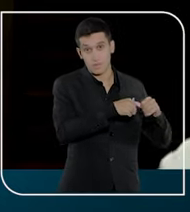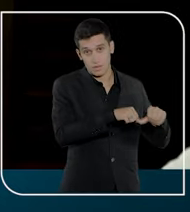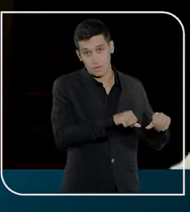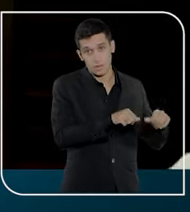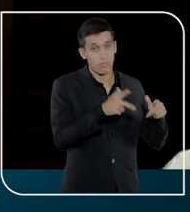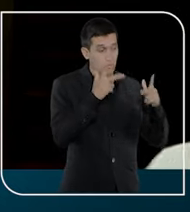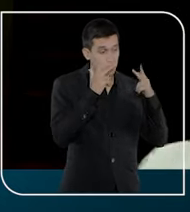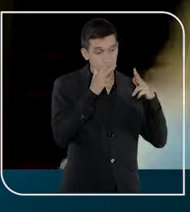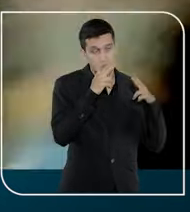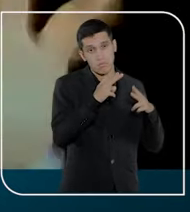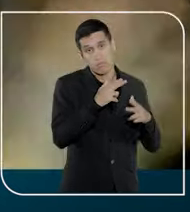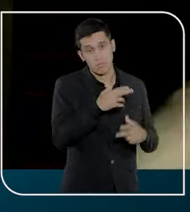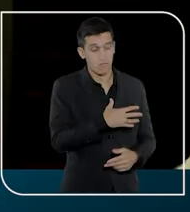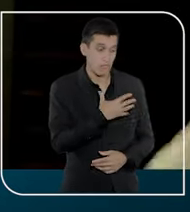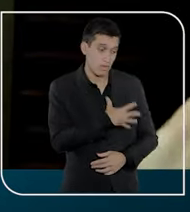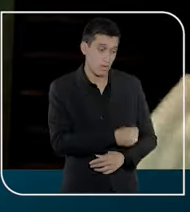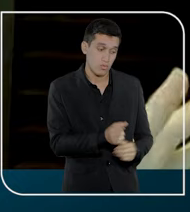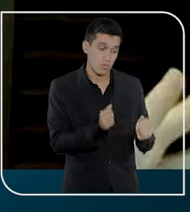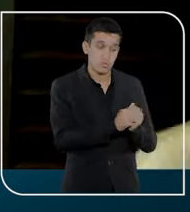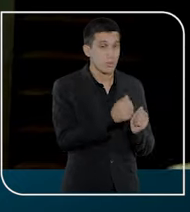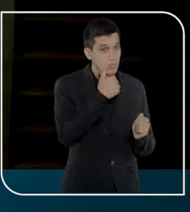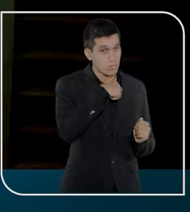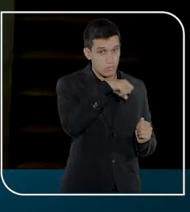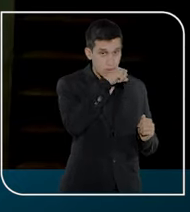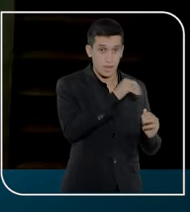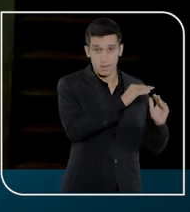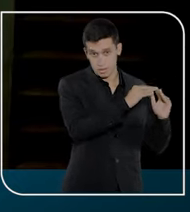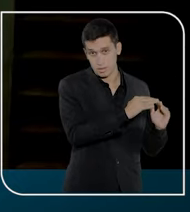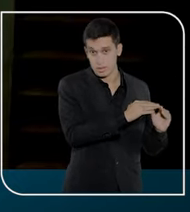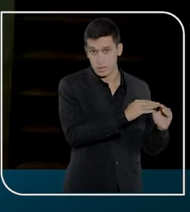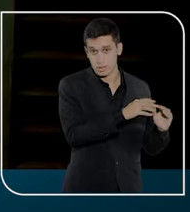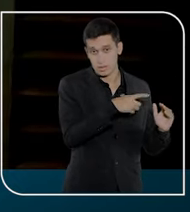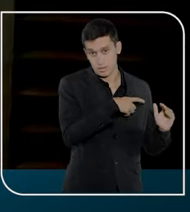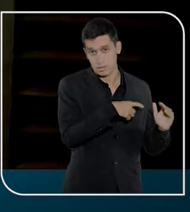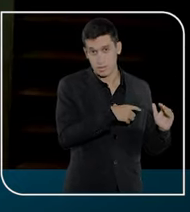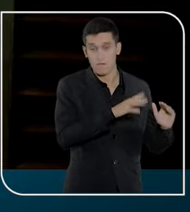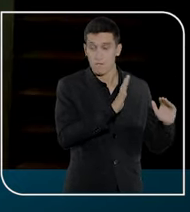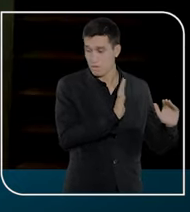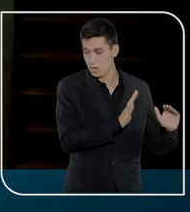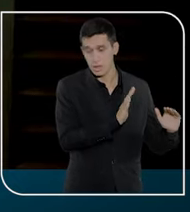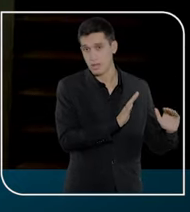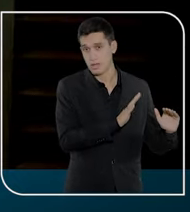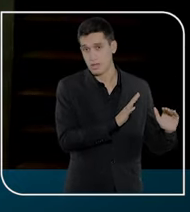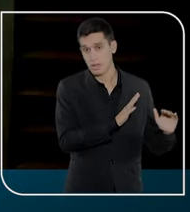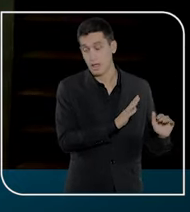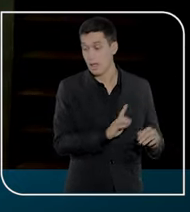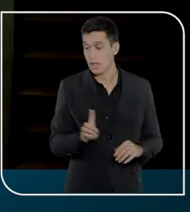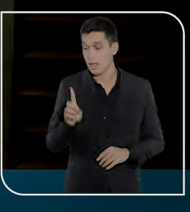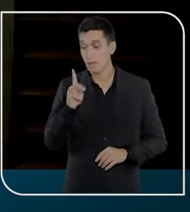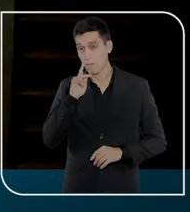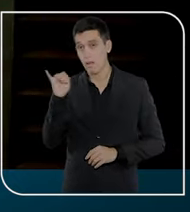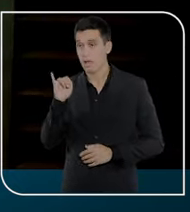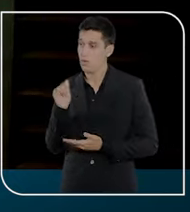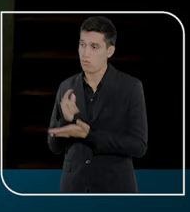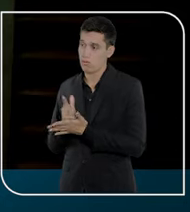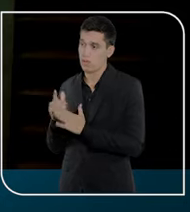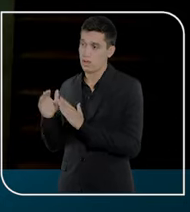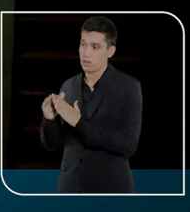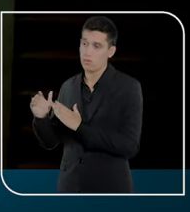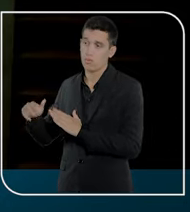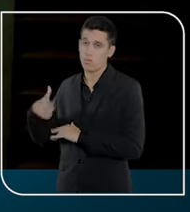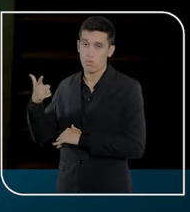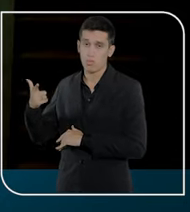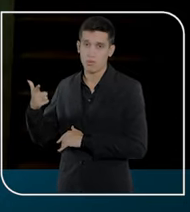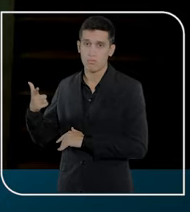mãe, até para evitar problemas na partilha, e o pai compra uma nova casa para morar com a nova